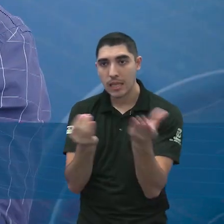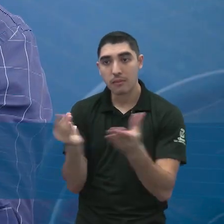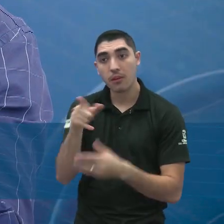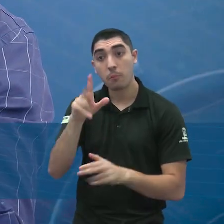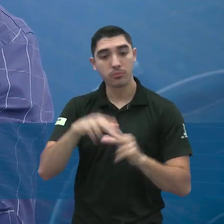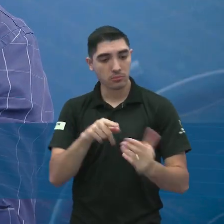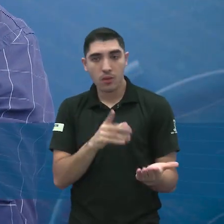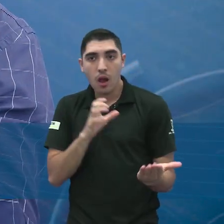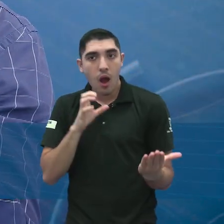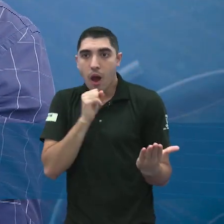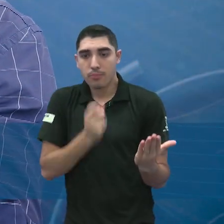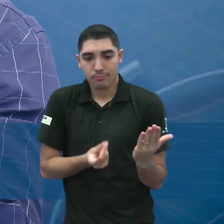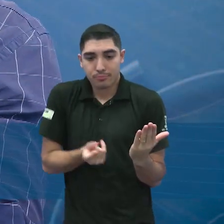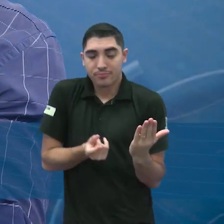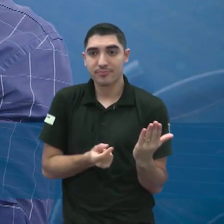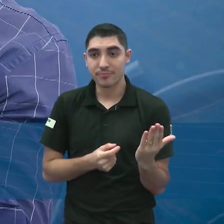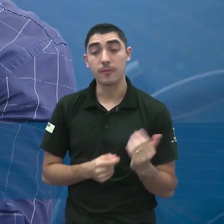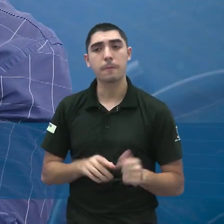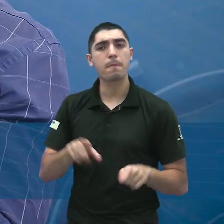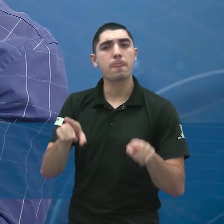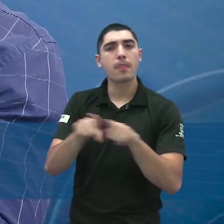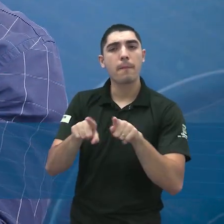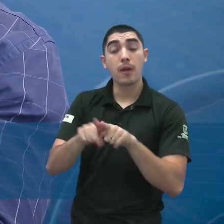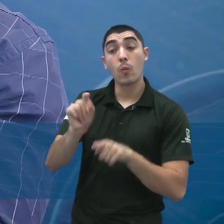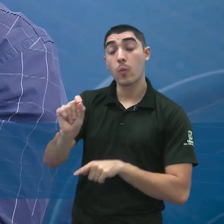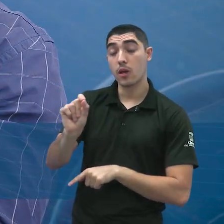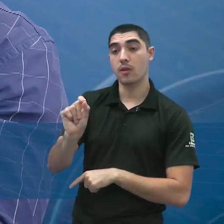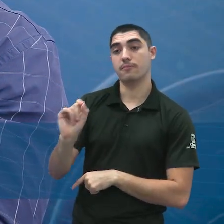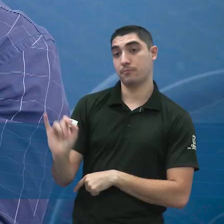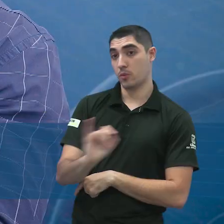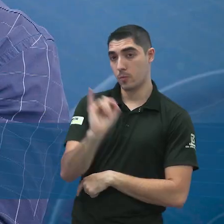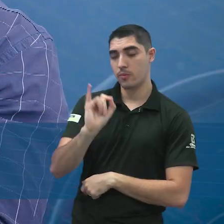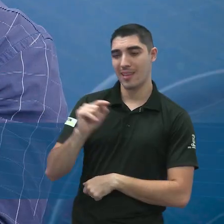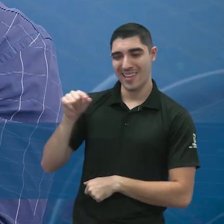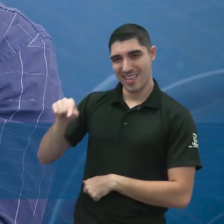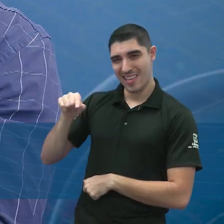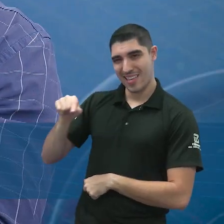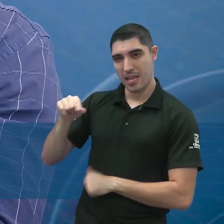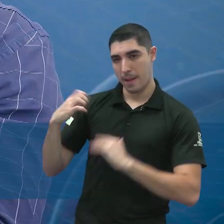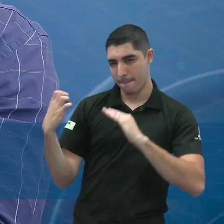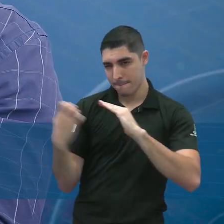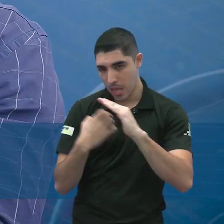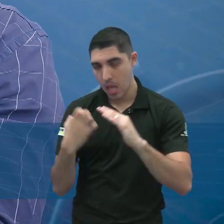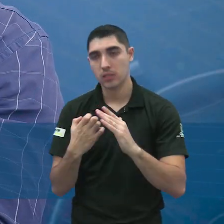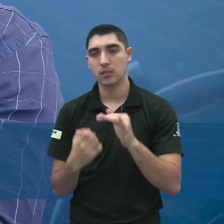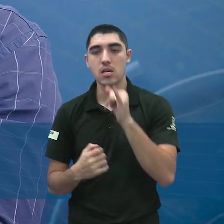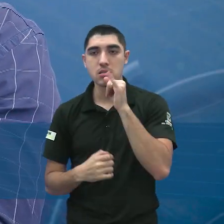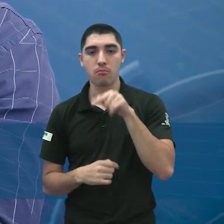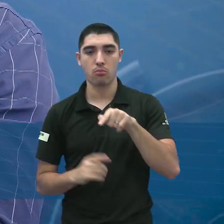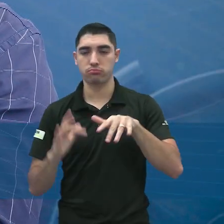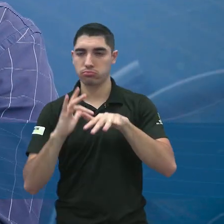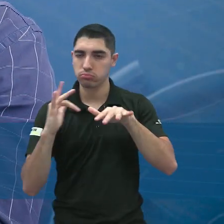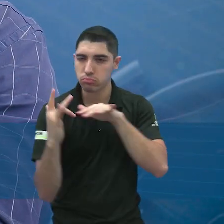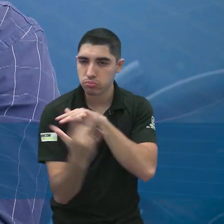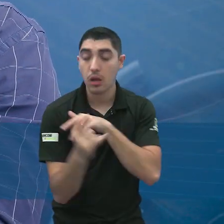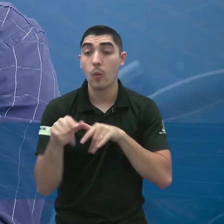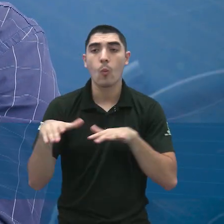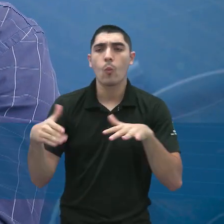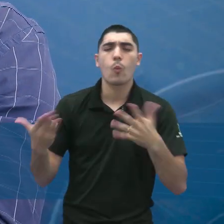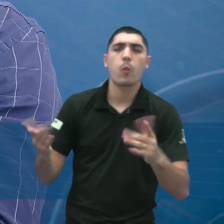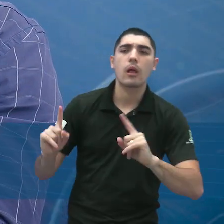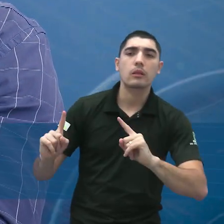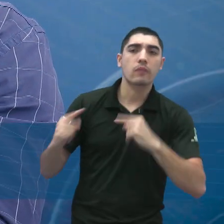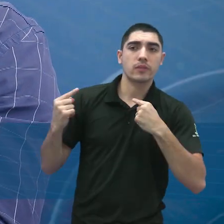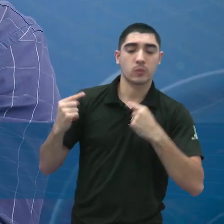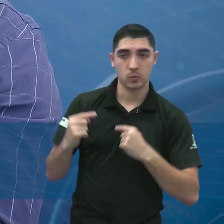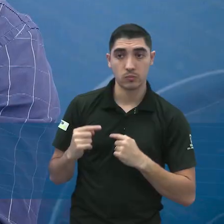quer na palma da nossa mão. E só um ponto legal, as empresas... Qual que é o desafio dessas grandes plataformas, redes sociais? A